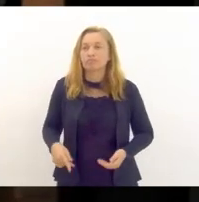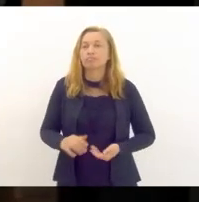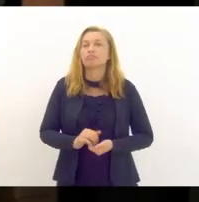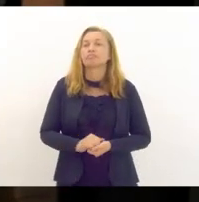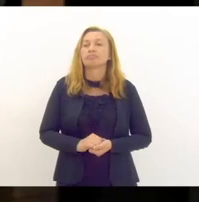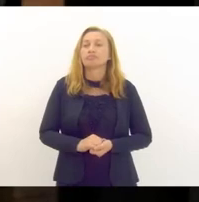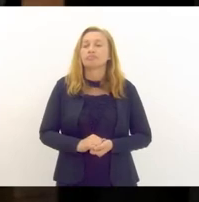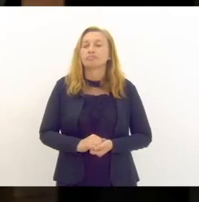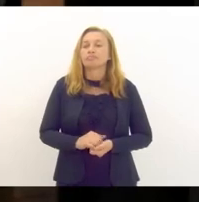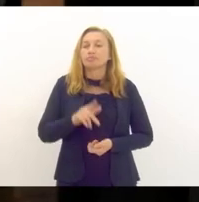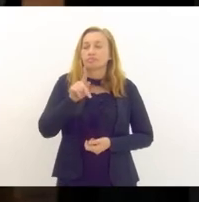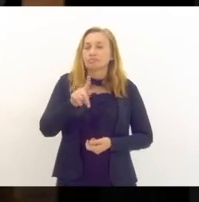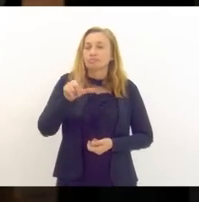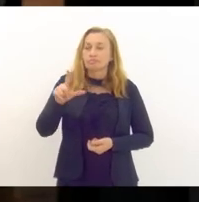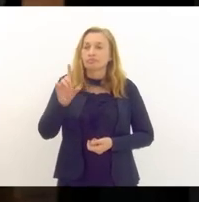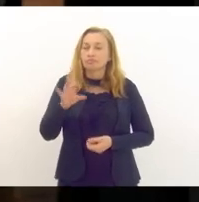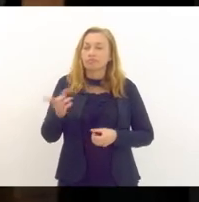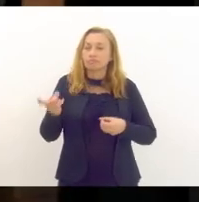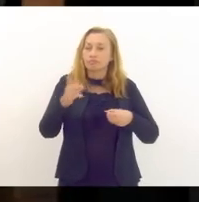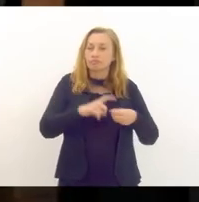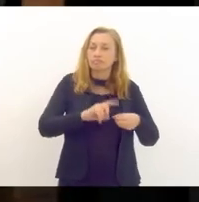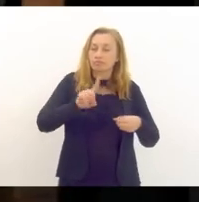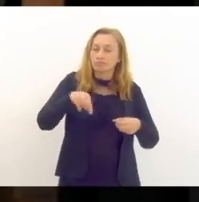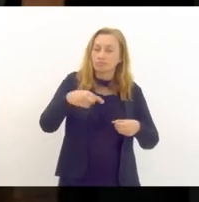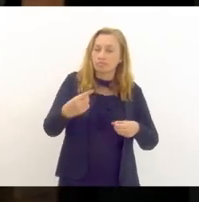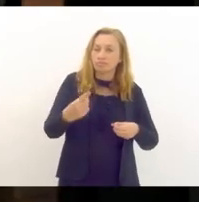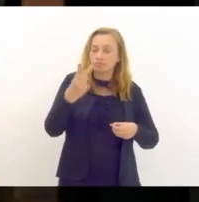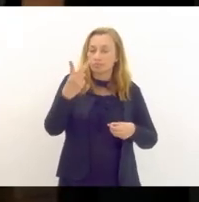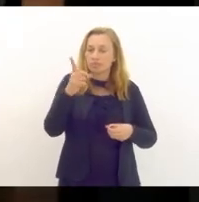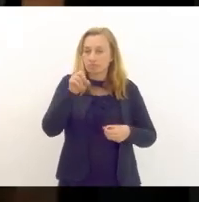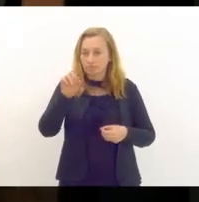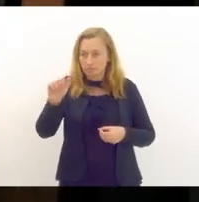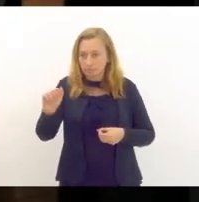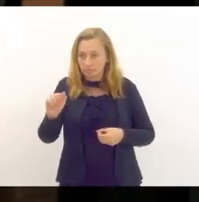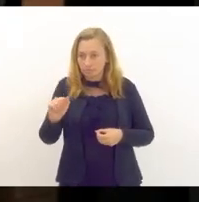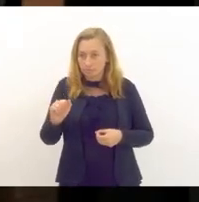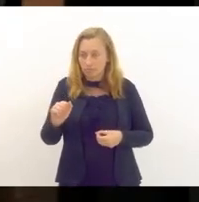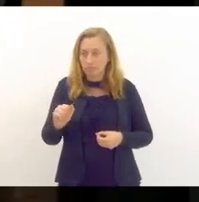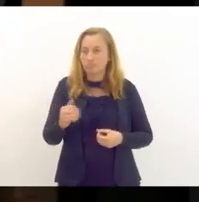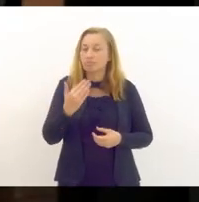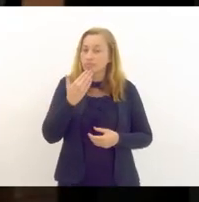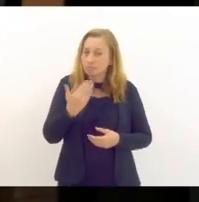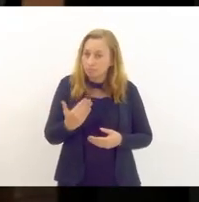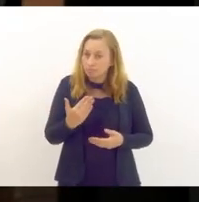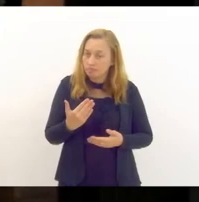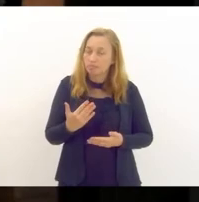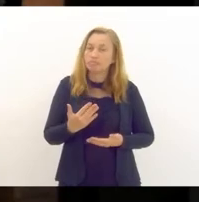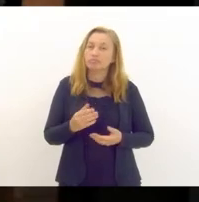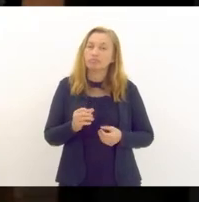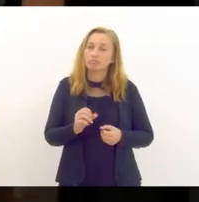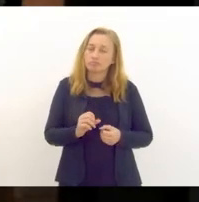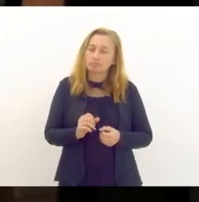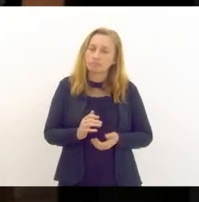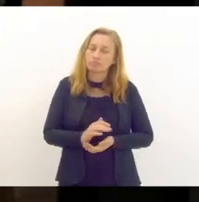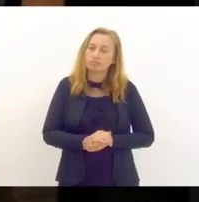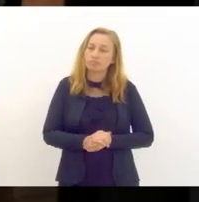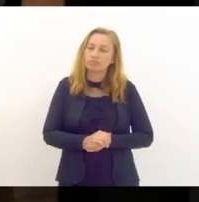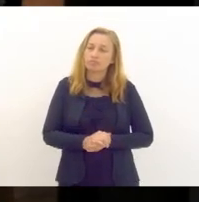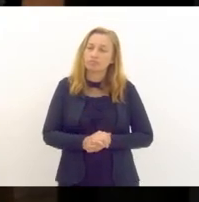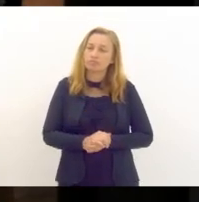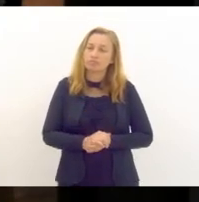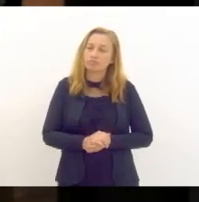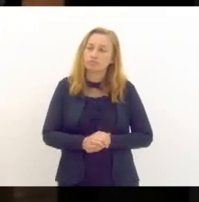esse pele Só volte a partir do dia 2 esse é o pedido que eu faço razoavelmente a vossa excelência e